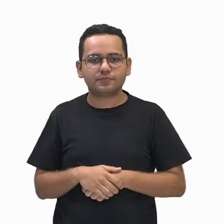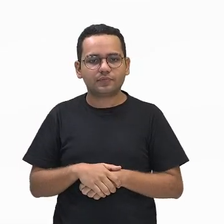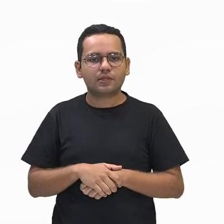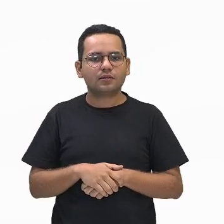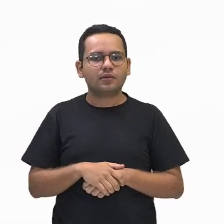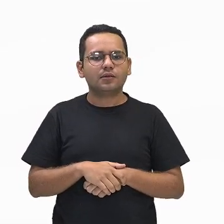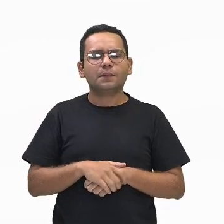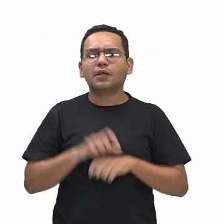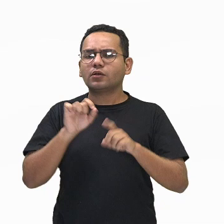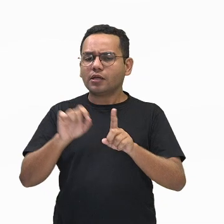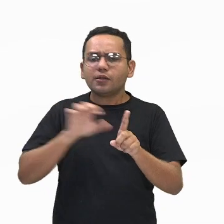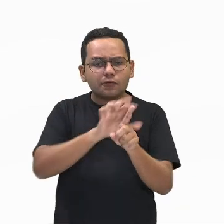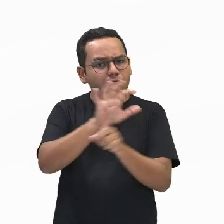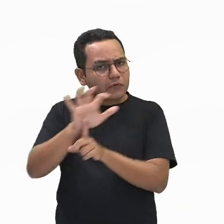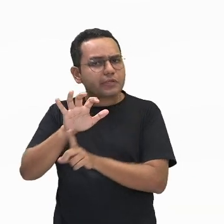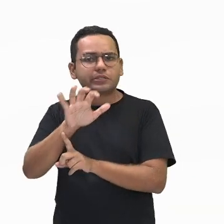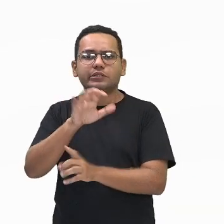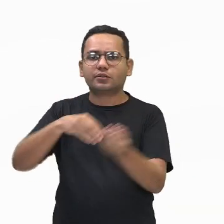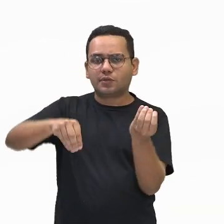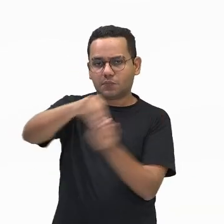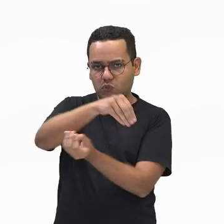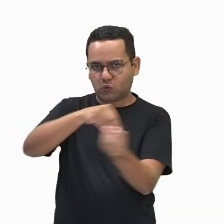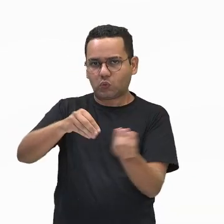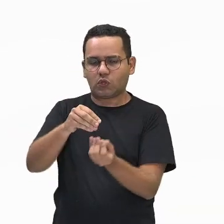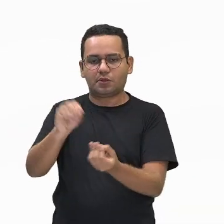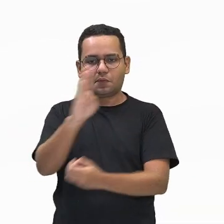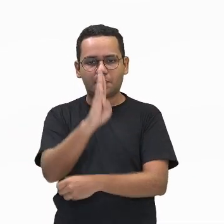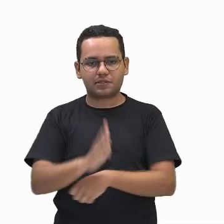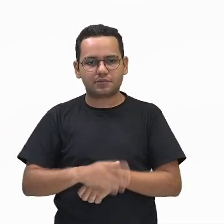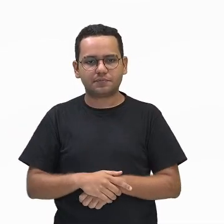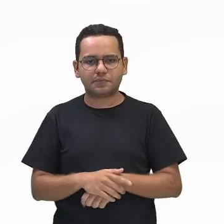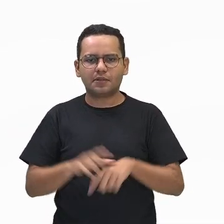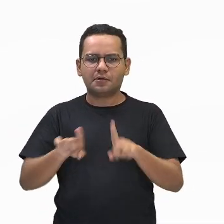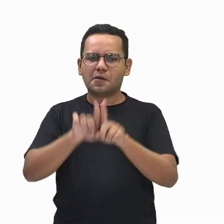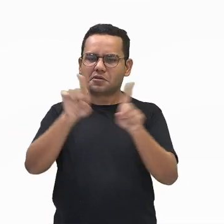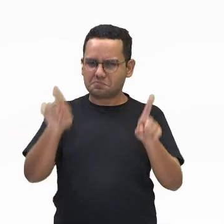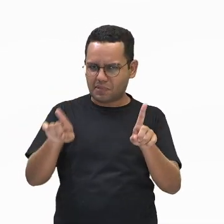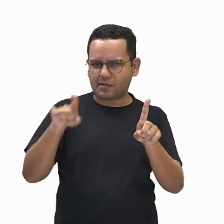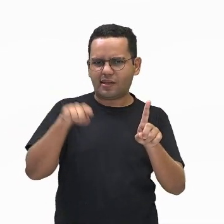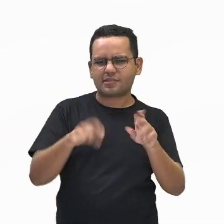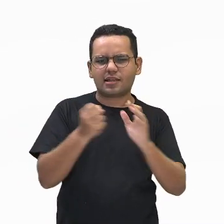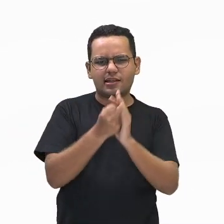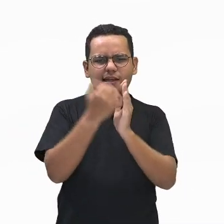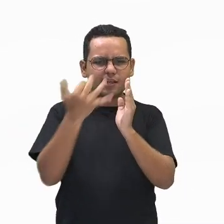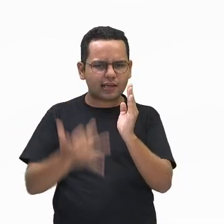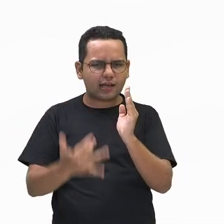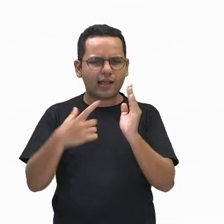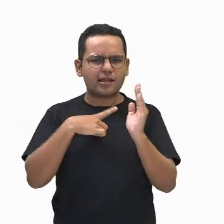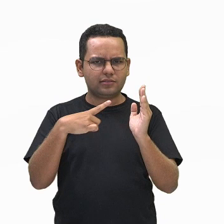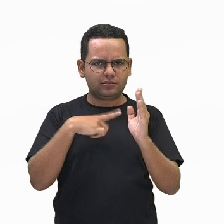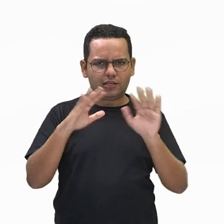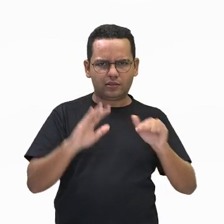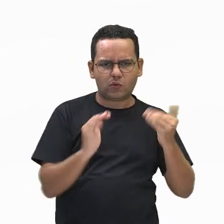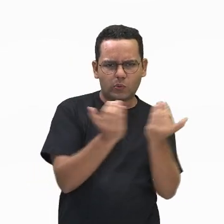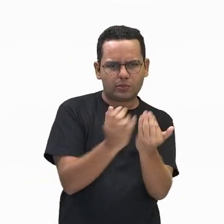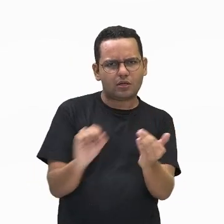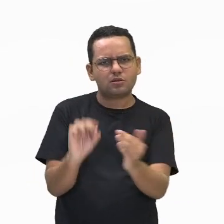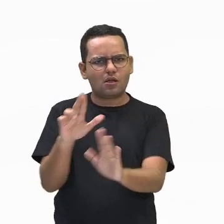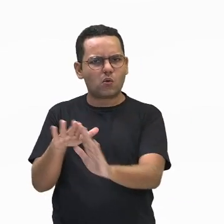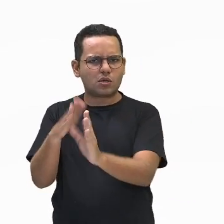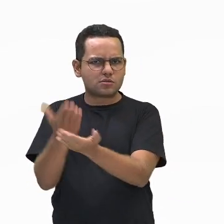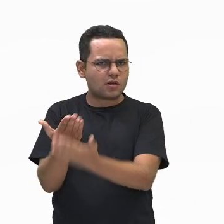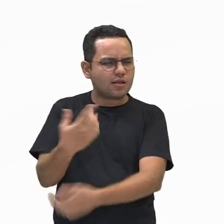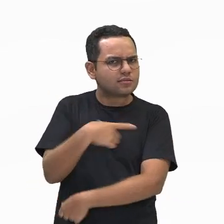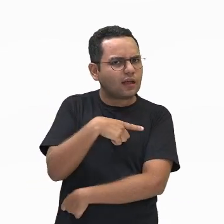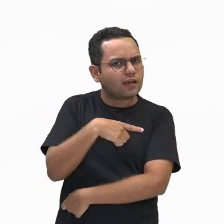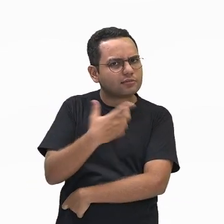também formaram o povo brasileiro. Essa composição está presente na minha comunidade, na minha escola? Então, sabendo que eu tenho essa